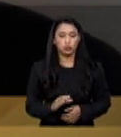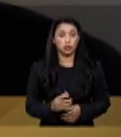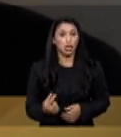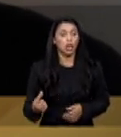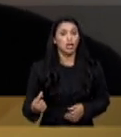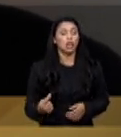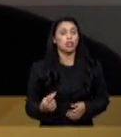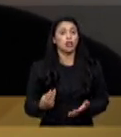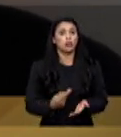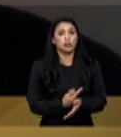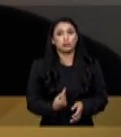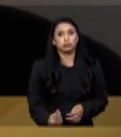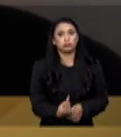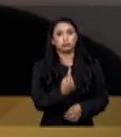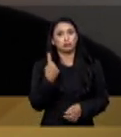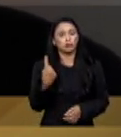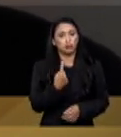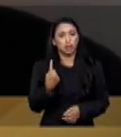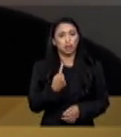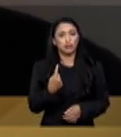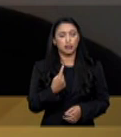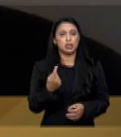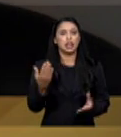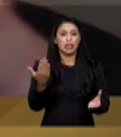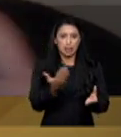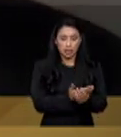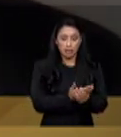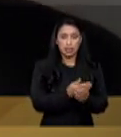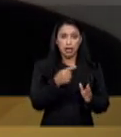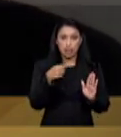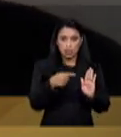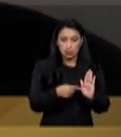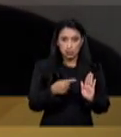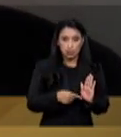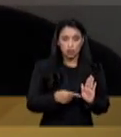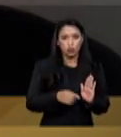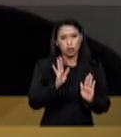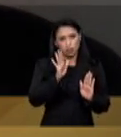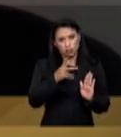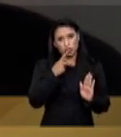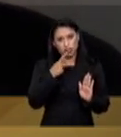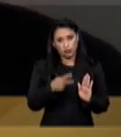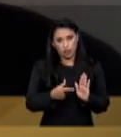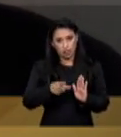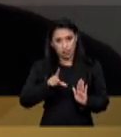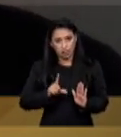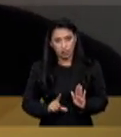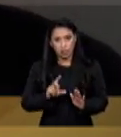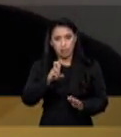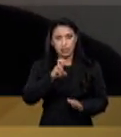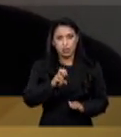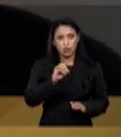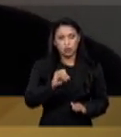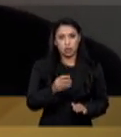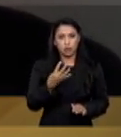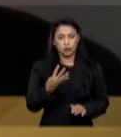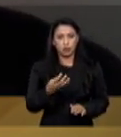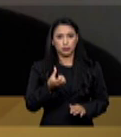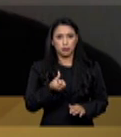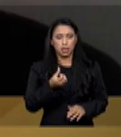inédita, ao menos no que toca a ação penal subjacente, essa que acabei de mencionar,